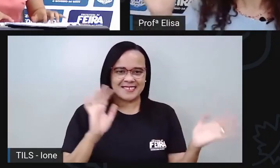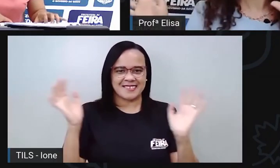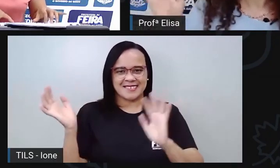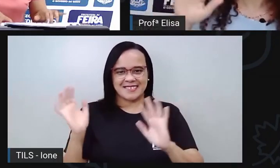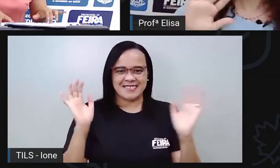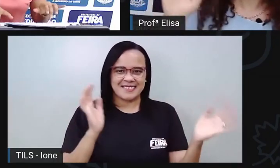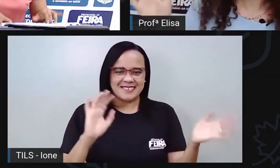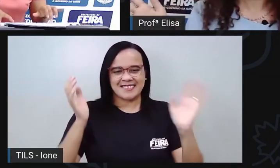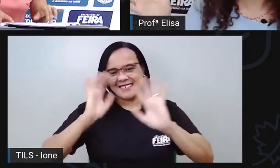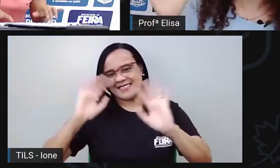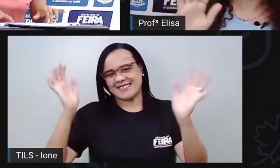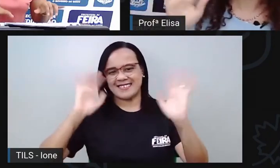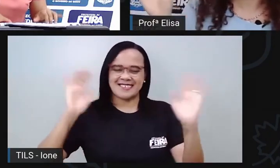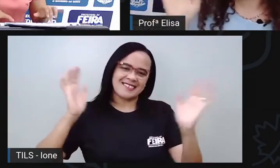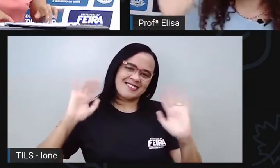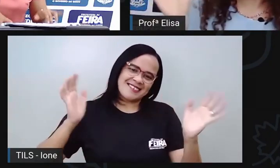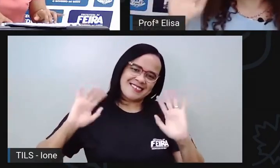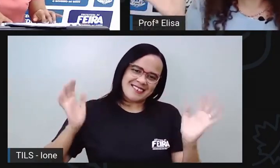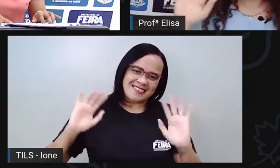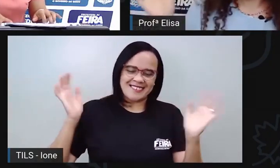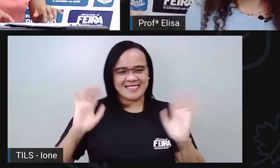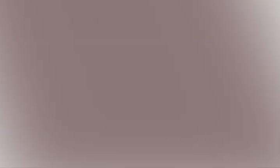tchau tchau